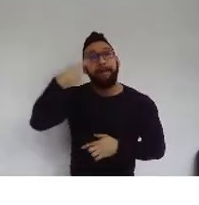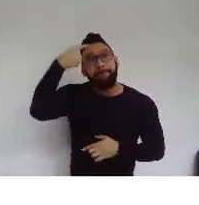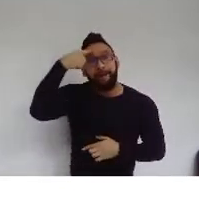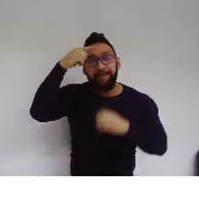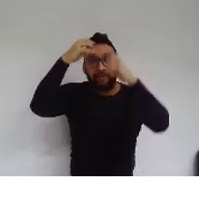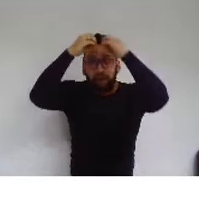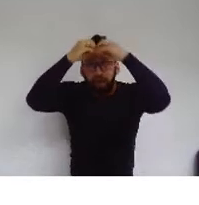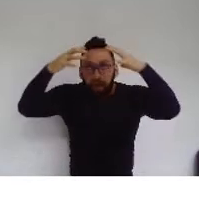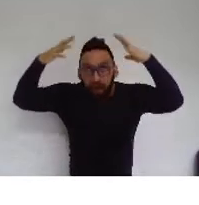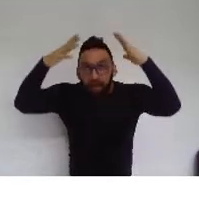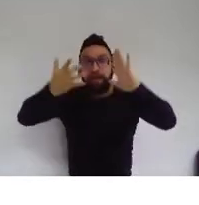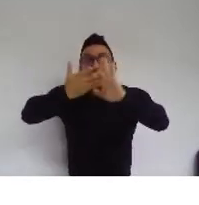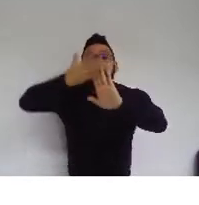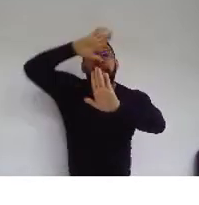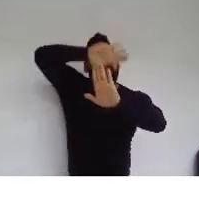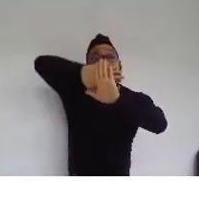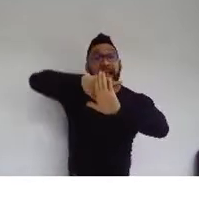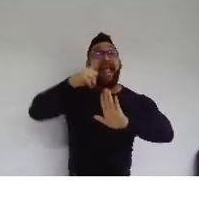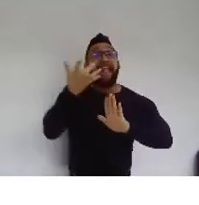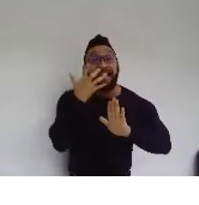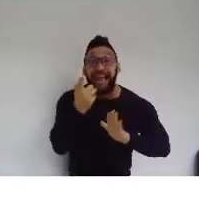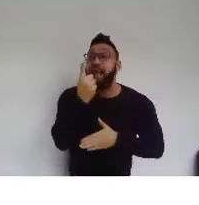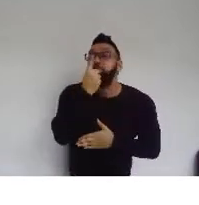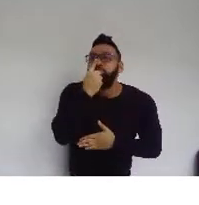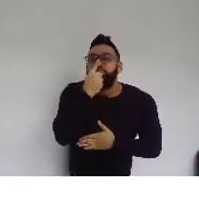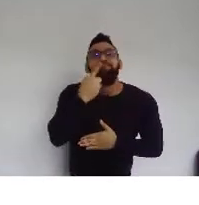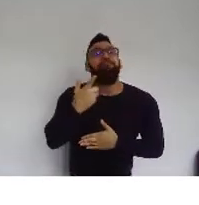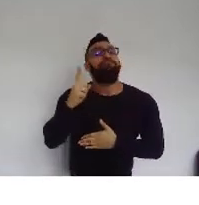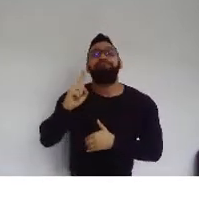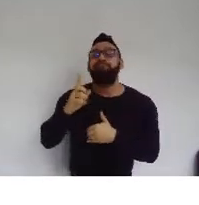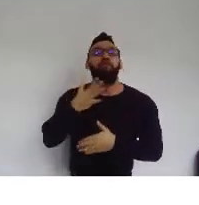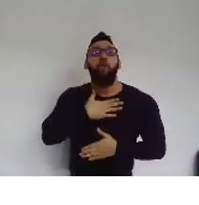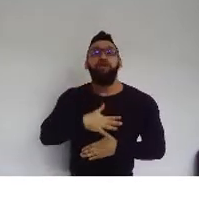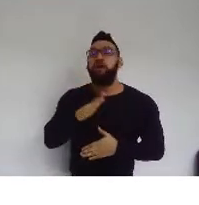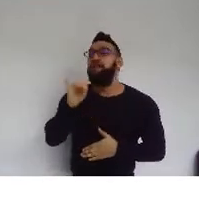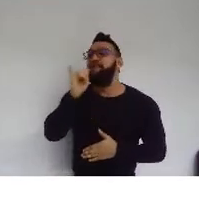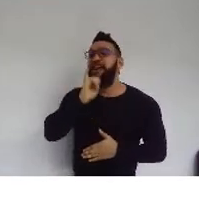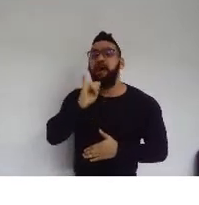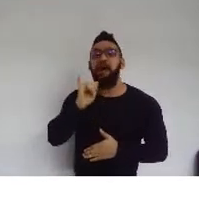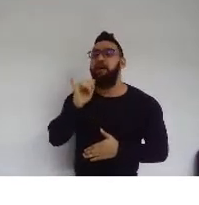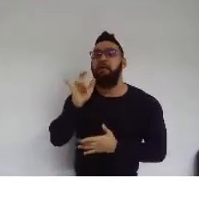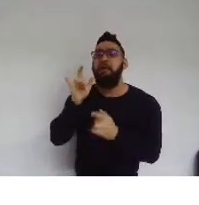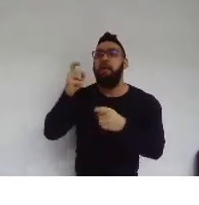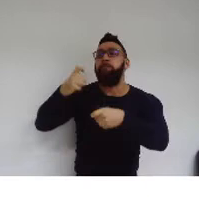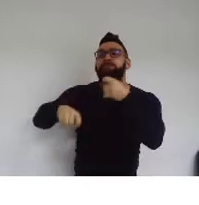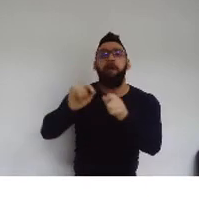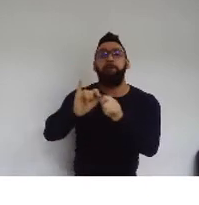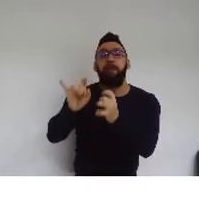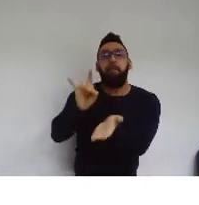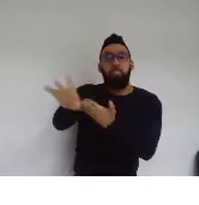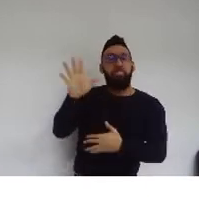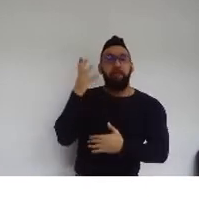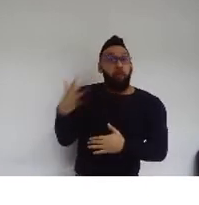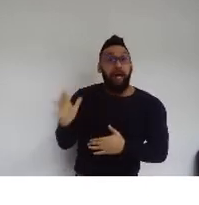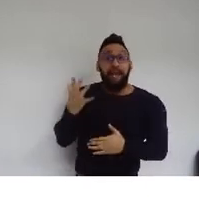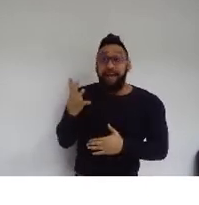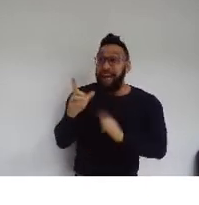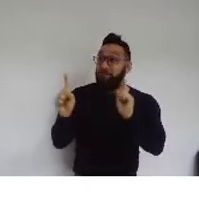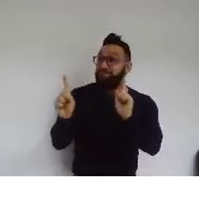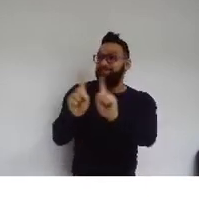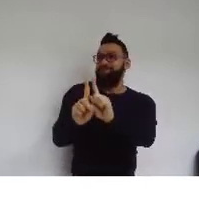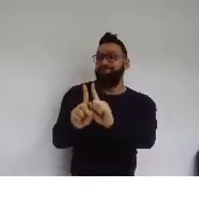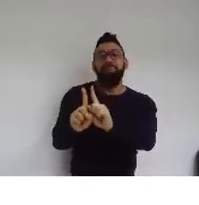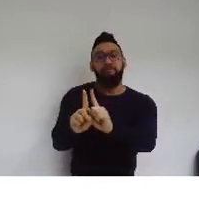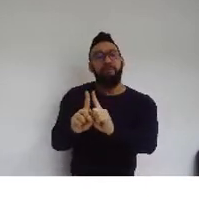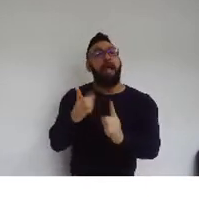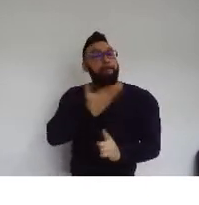afeto de qualquer forma. Eu tenho uma coisa de ficar com carinho pela pessoa. Quiser continuar com amizade, fica em